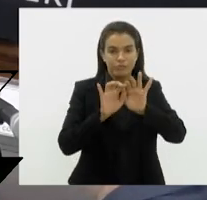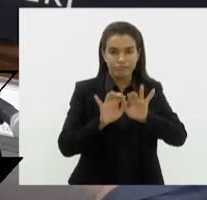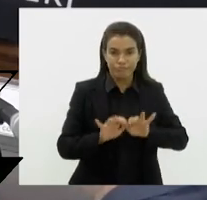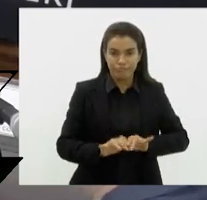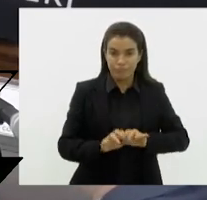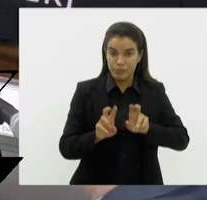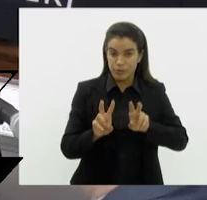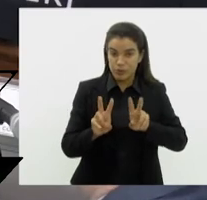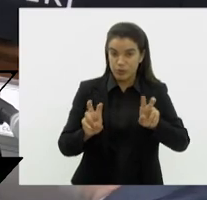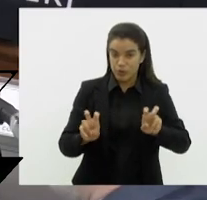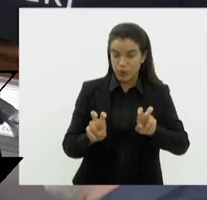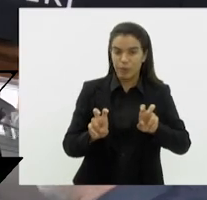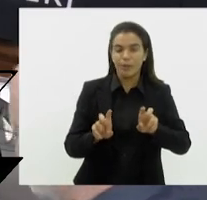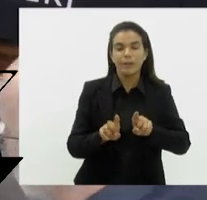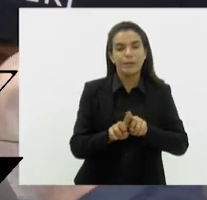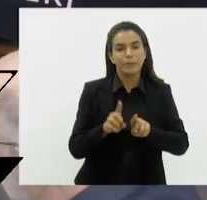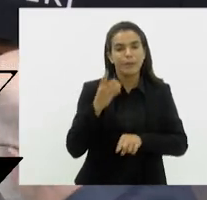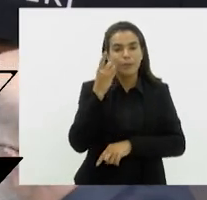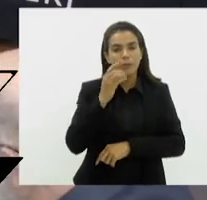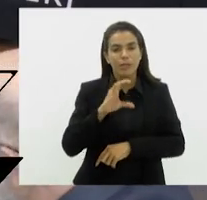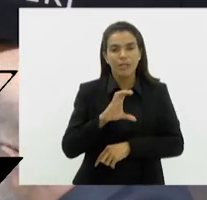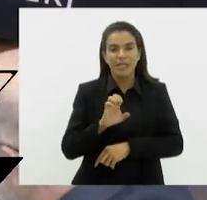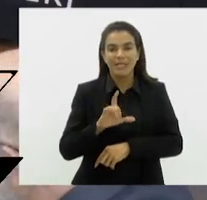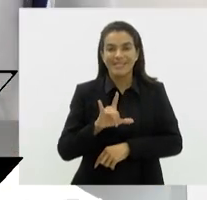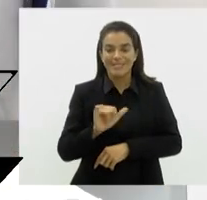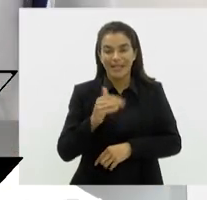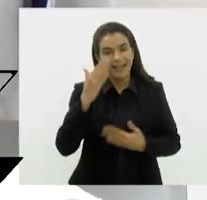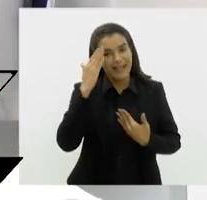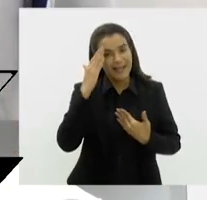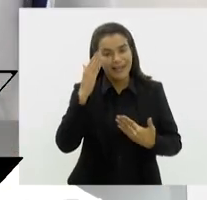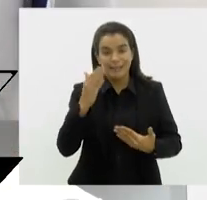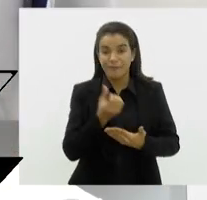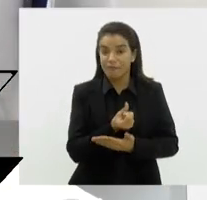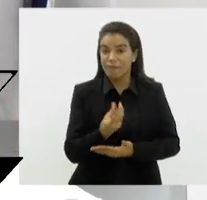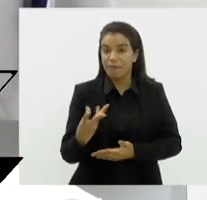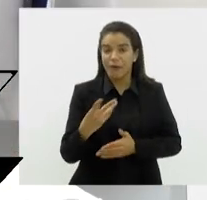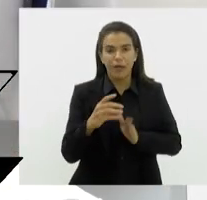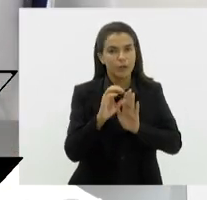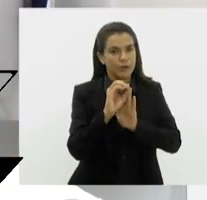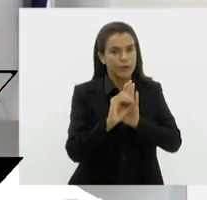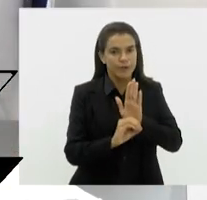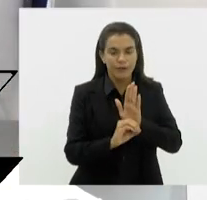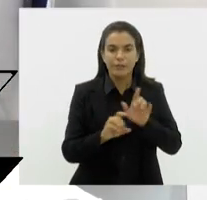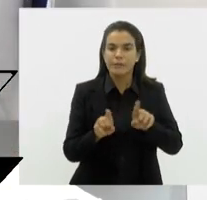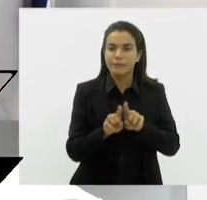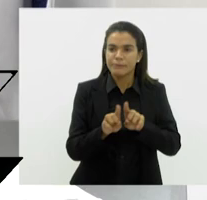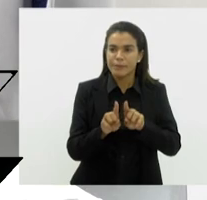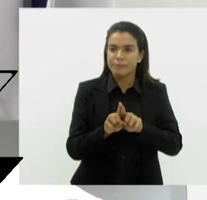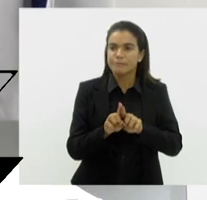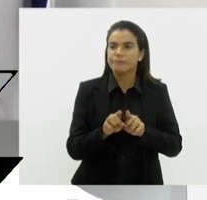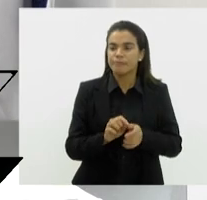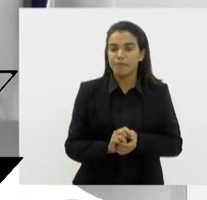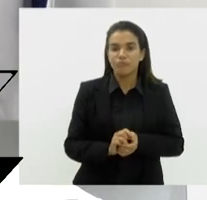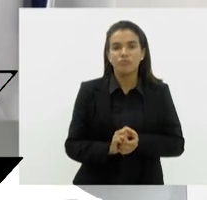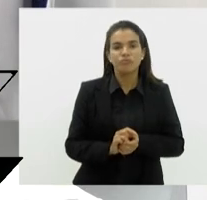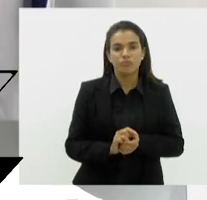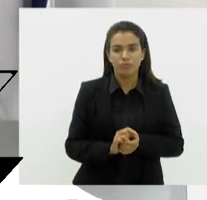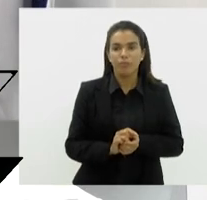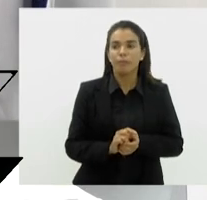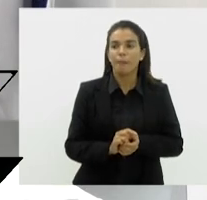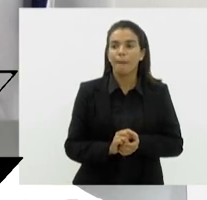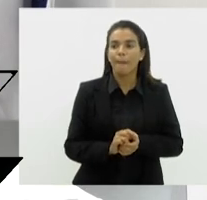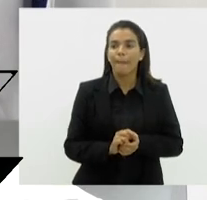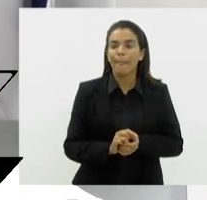tema. Perfeito. Deputada Célia também tem, né? Agradeço. Vários ofícios aí. Agradeço a contribuição de todos. A gente tenta regularizar, né, deputada?